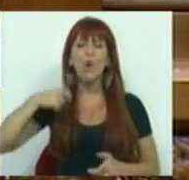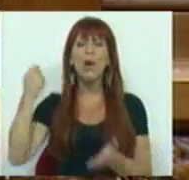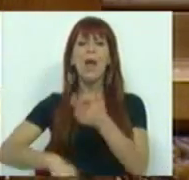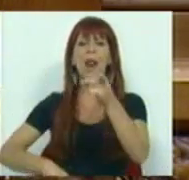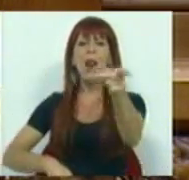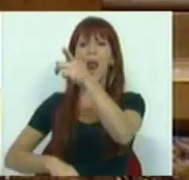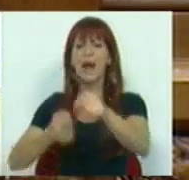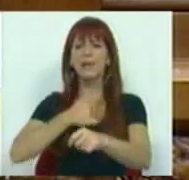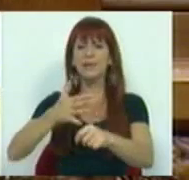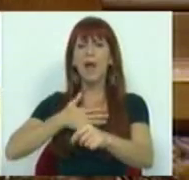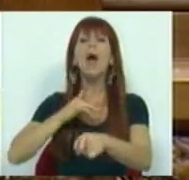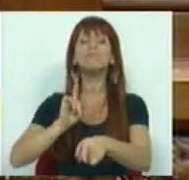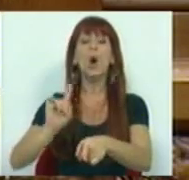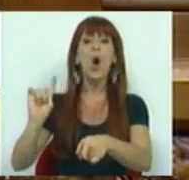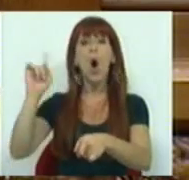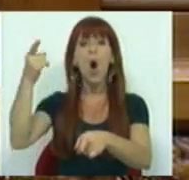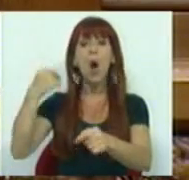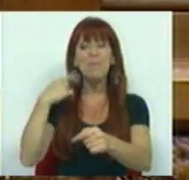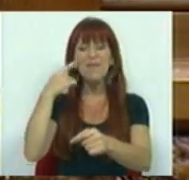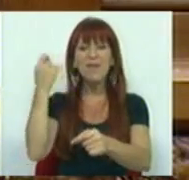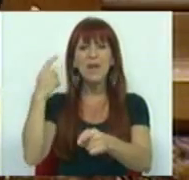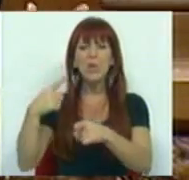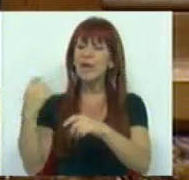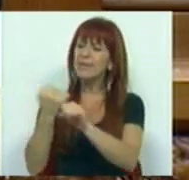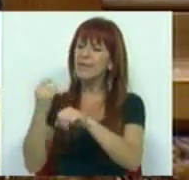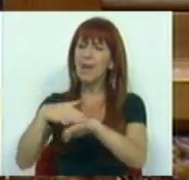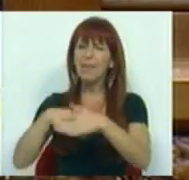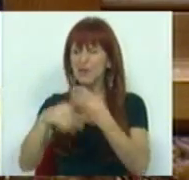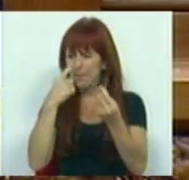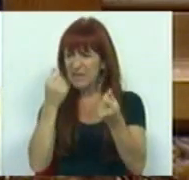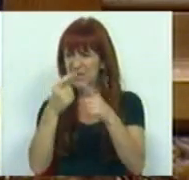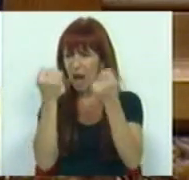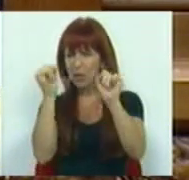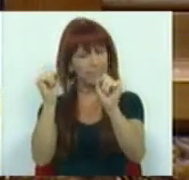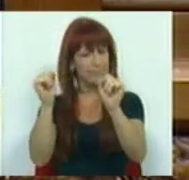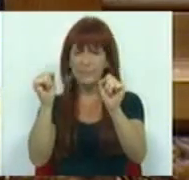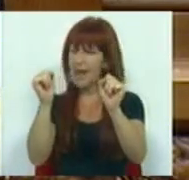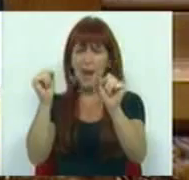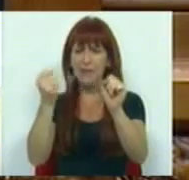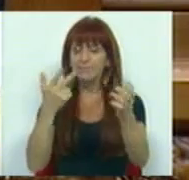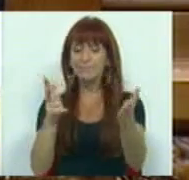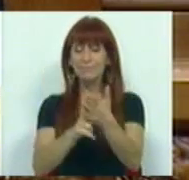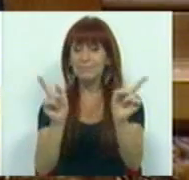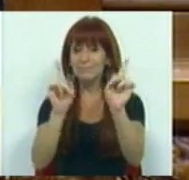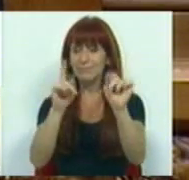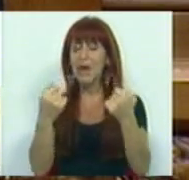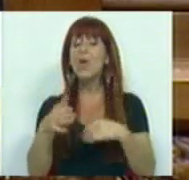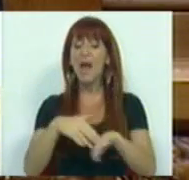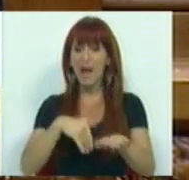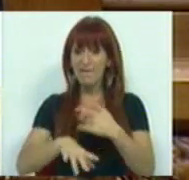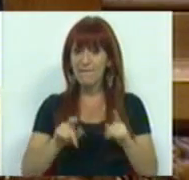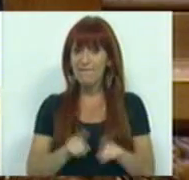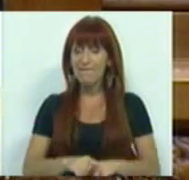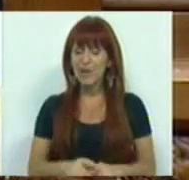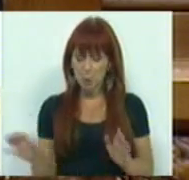contraordenação ao empregador caso se verifique que a prestação de atividade aparentemente autónoma está, na verdade, a ser